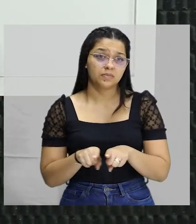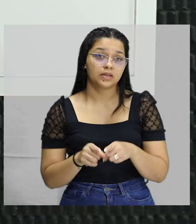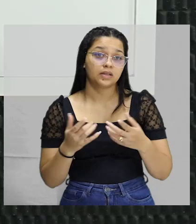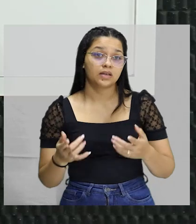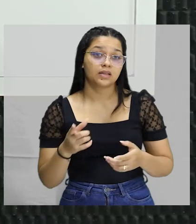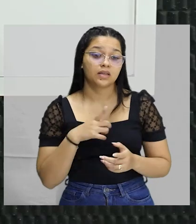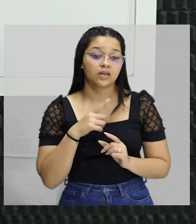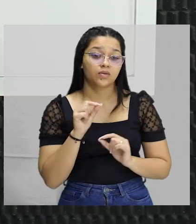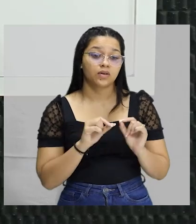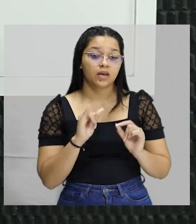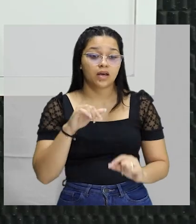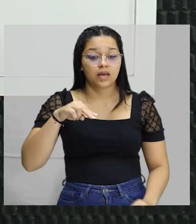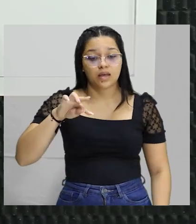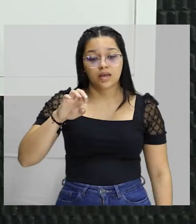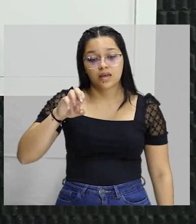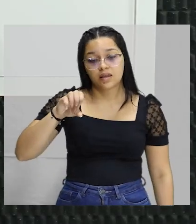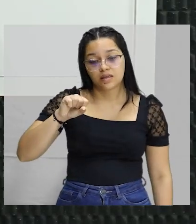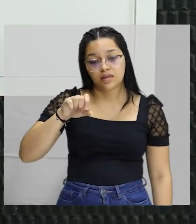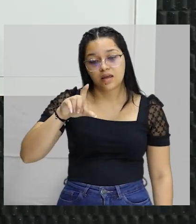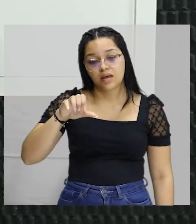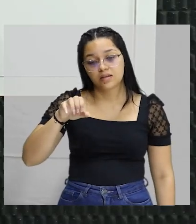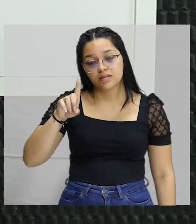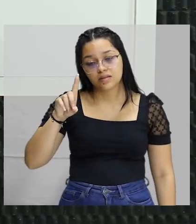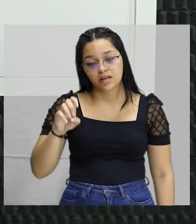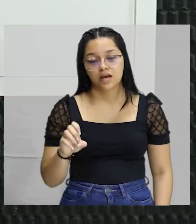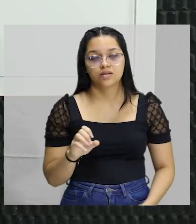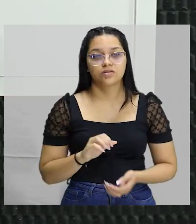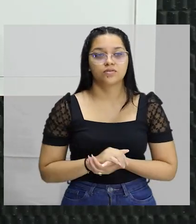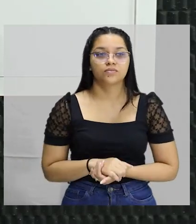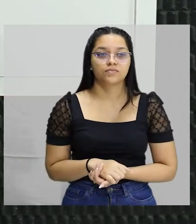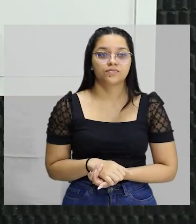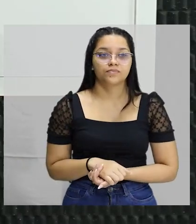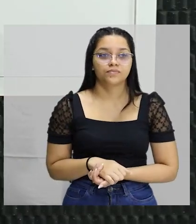a intensidade.